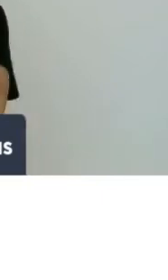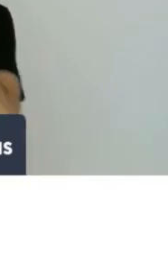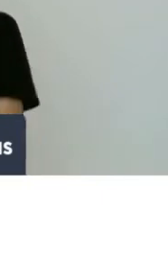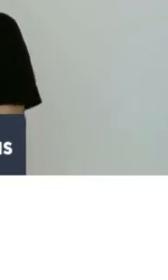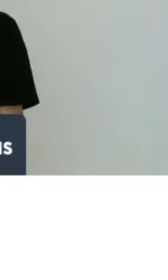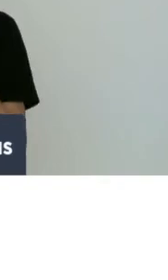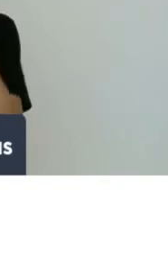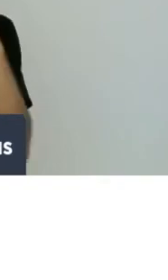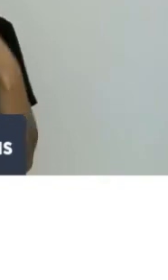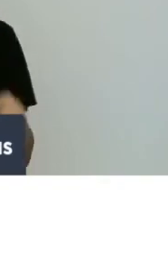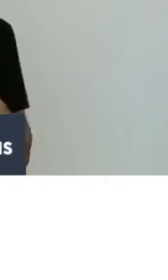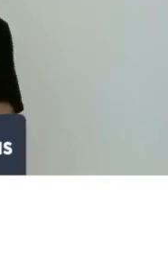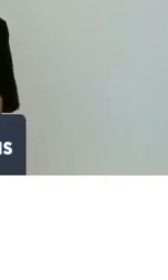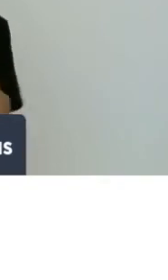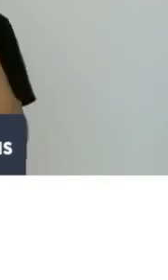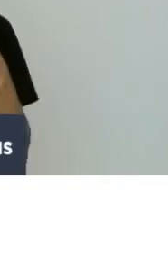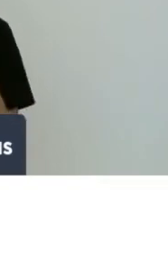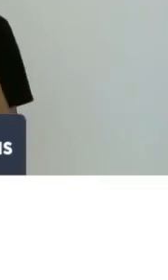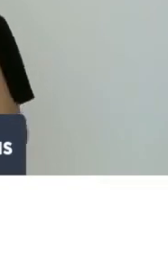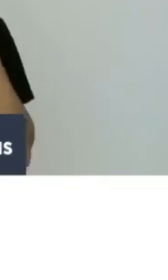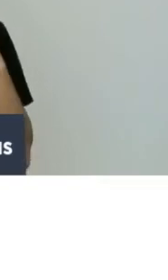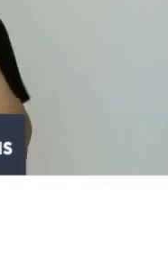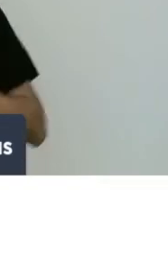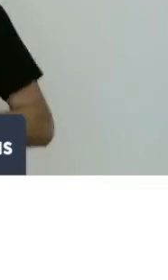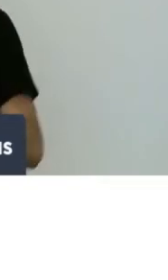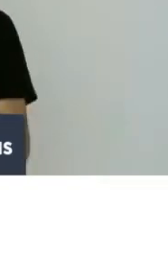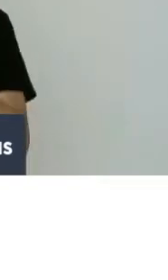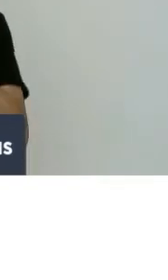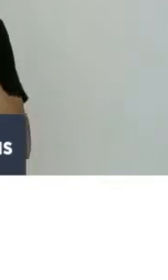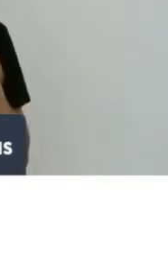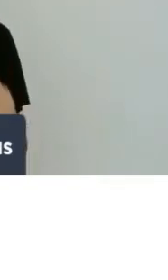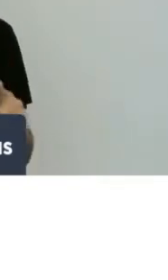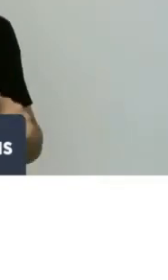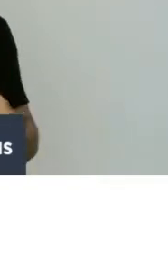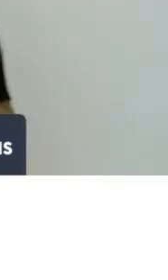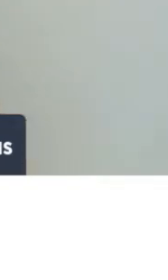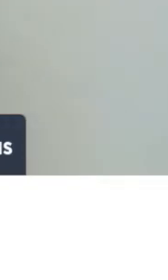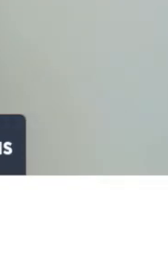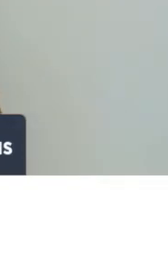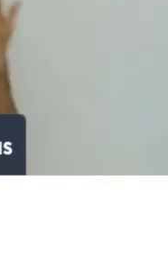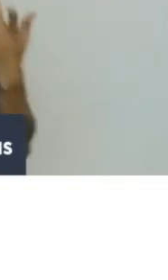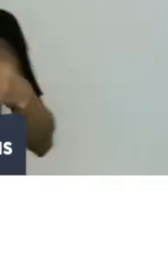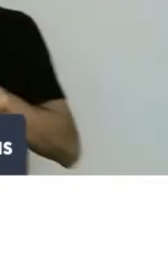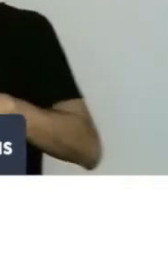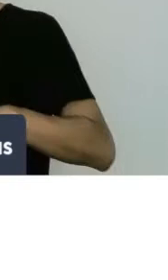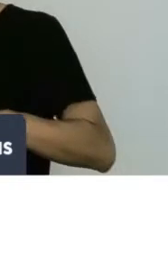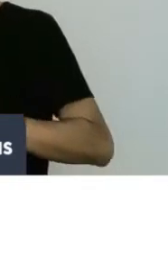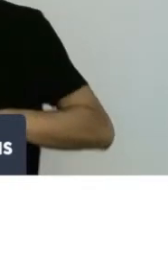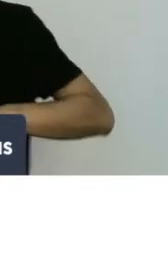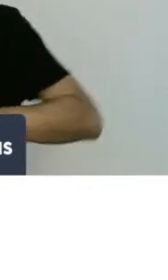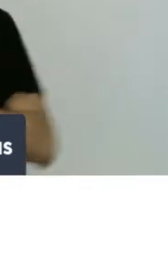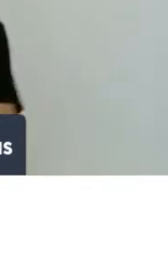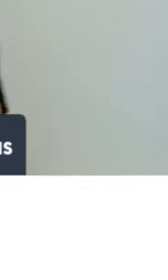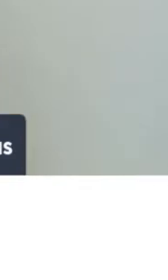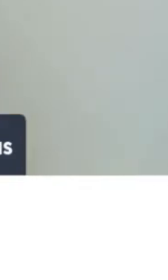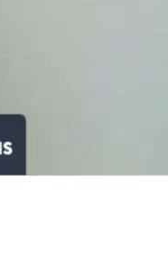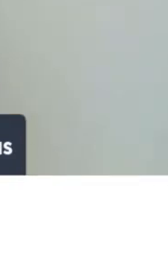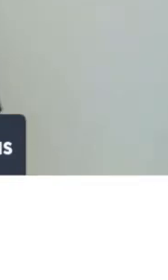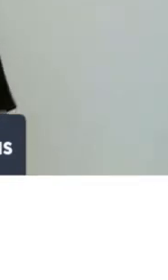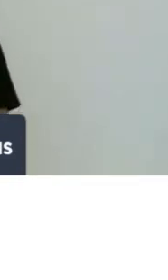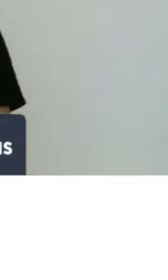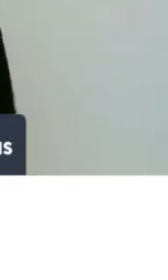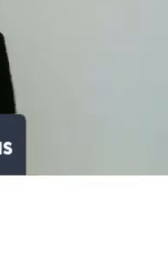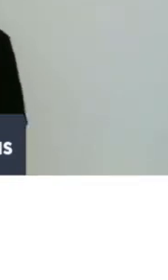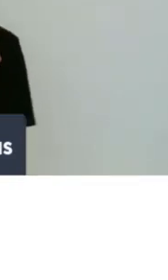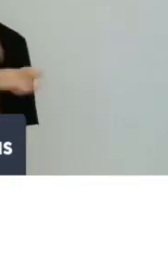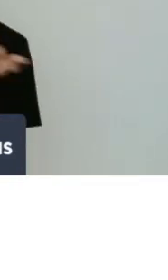as diversas linguagens artísticas. Teatro, cinema, artes plásticas, publicações